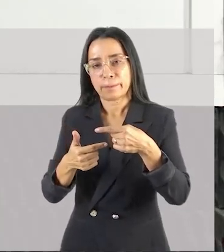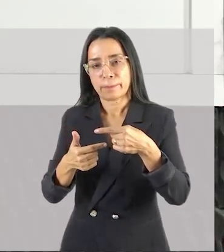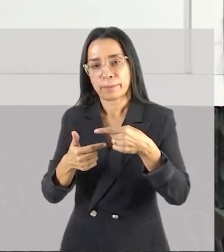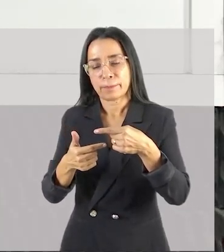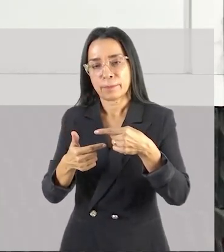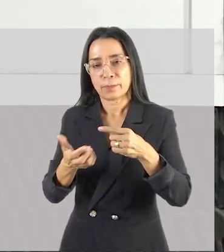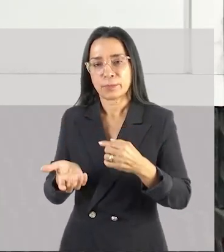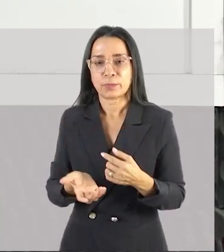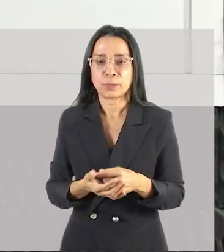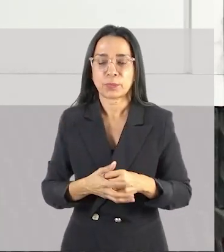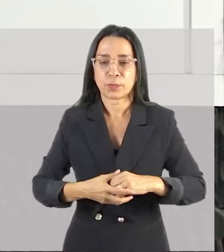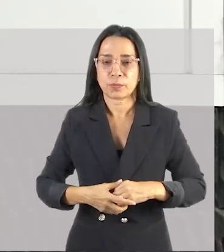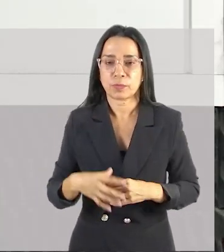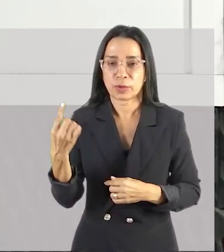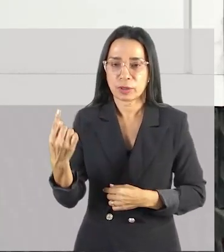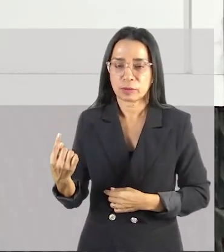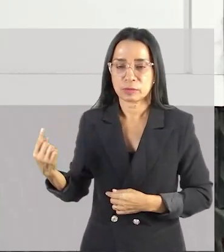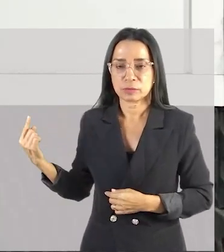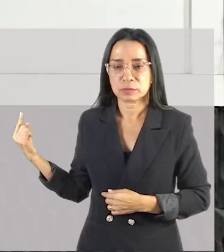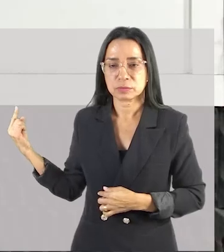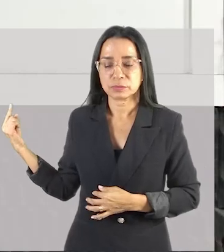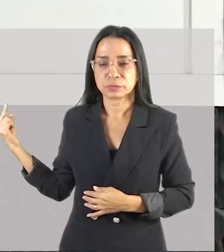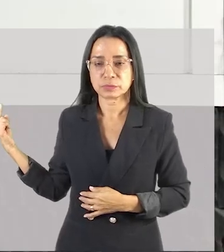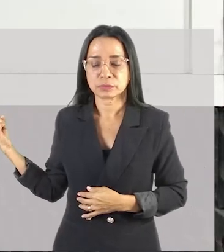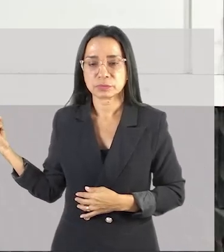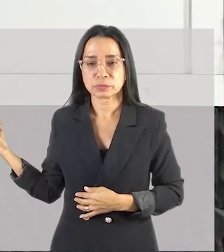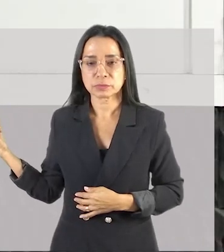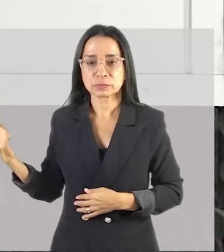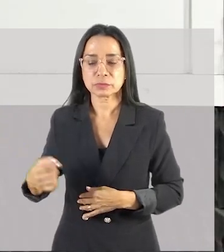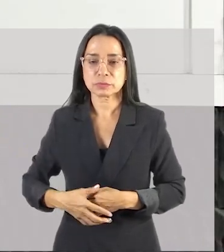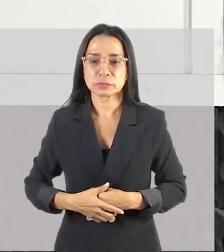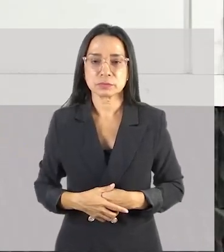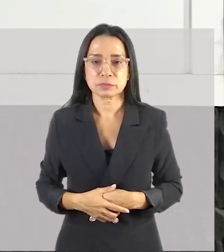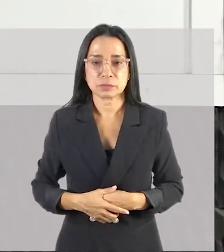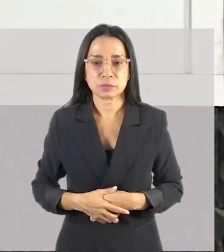Esse lado aqui é 1/2. Esse lado aqui é 1/2.